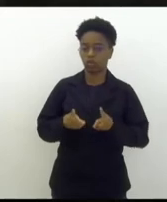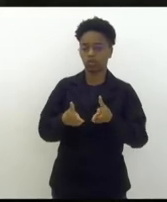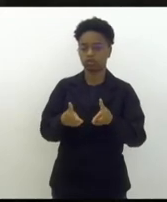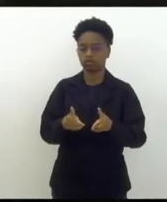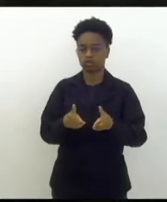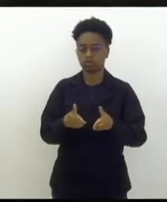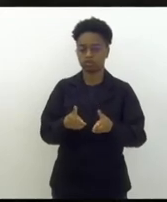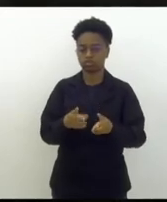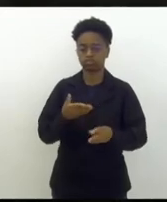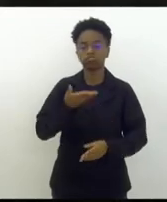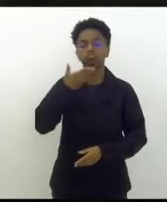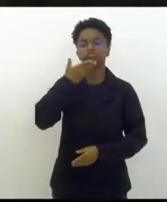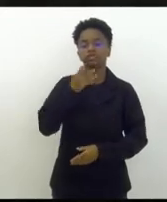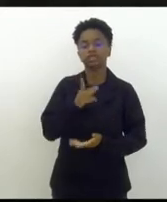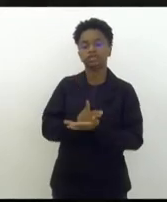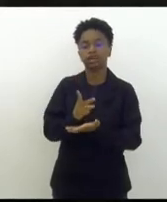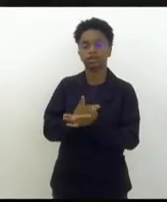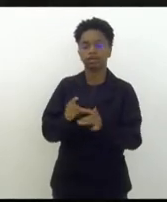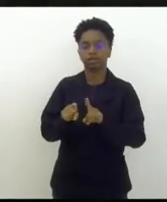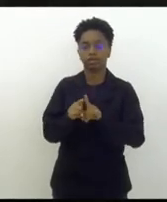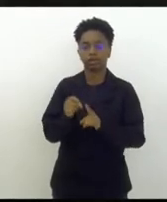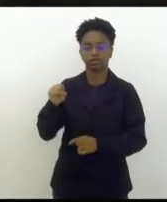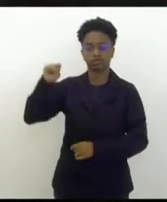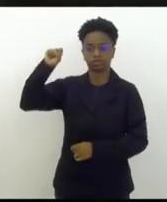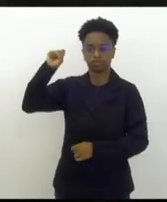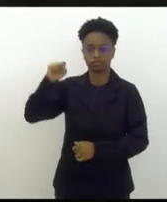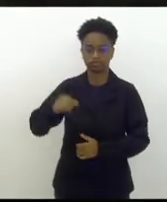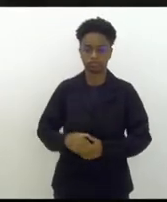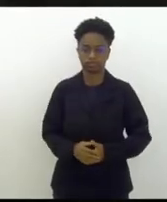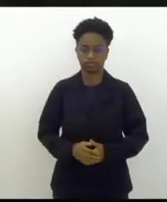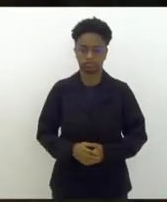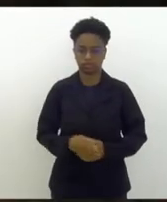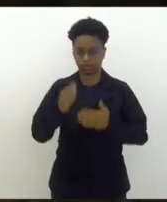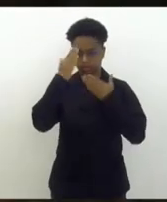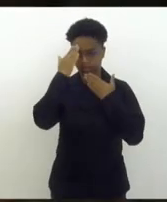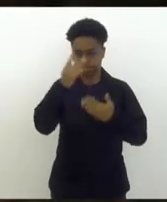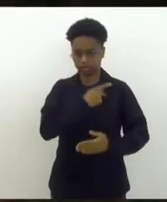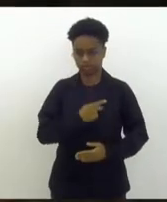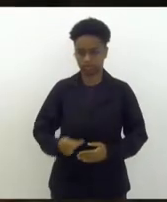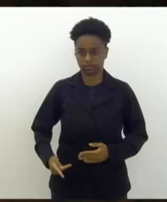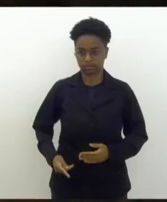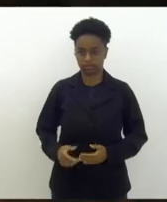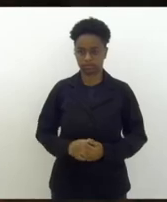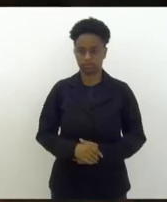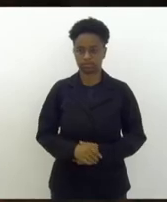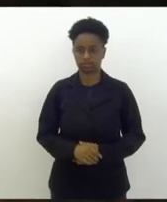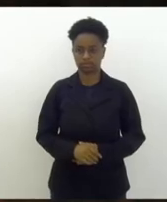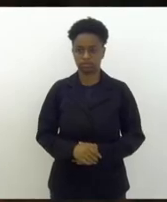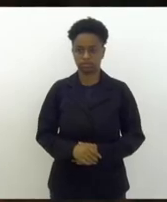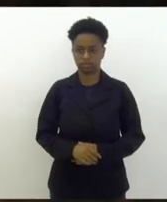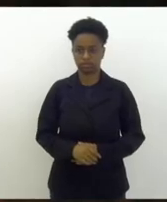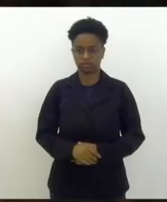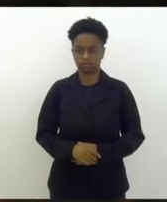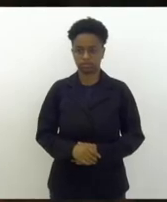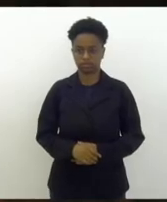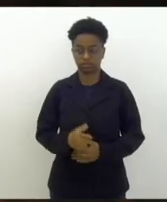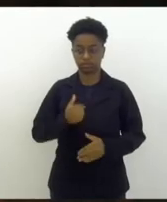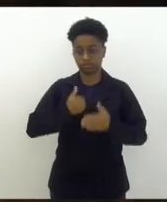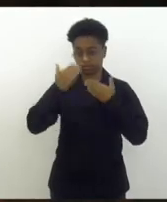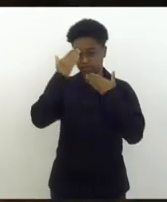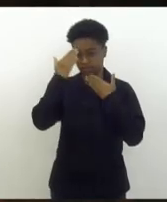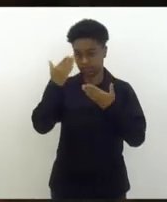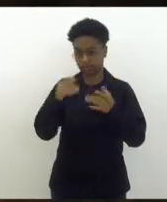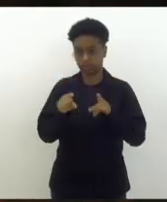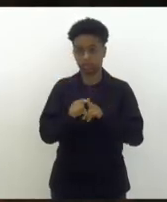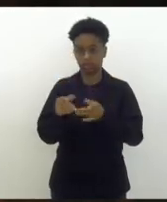cabeça erguida e de punhos cerrados muito obrigada presidente Eu que agradeço